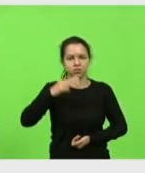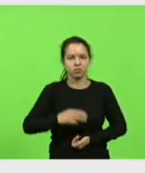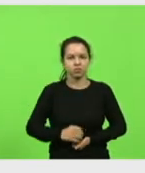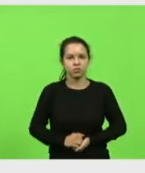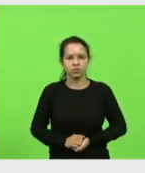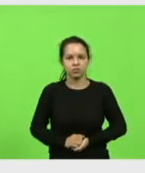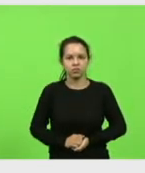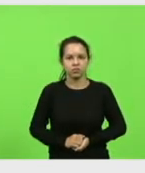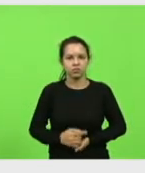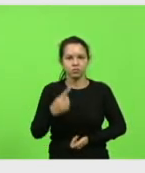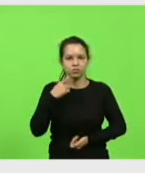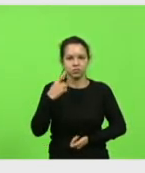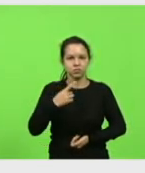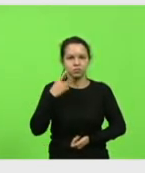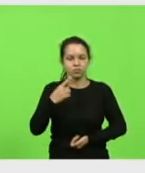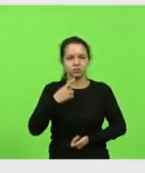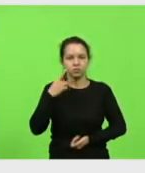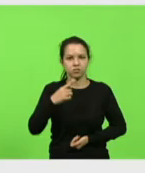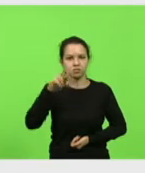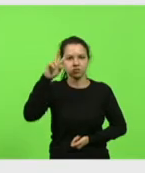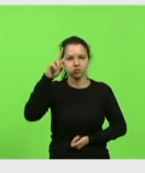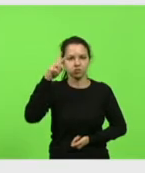E como vota deputado Vonney Weber.